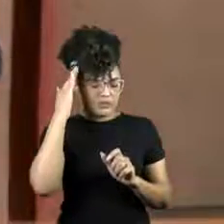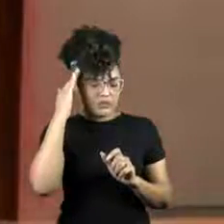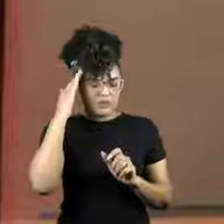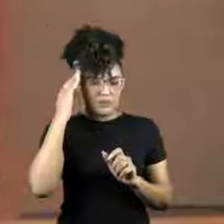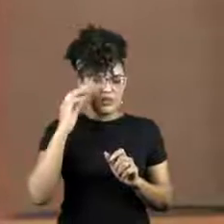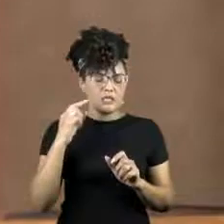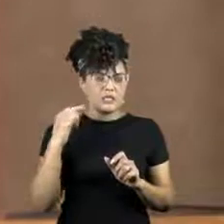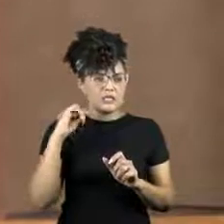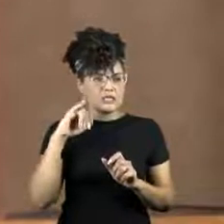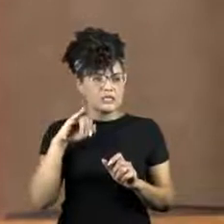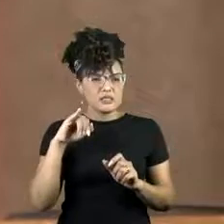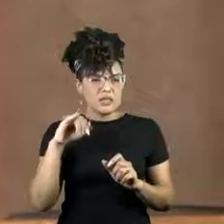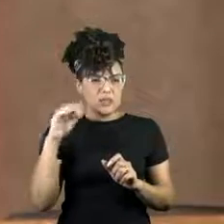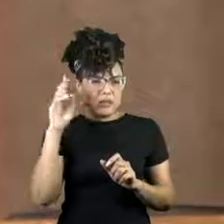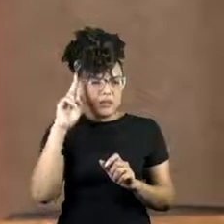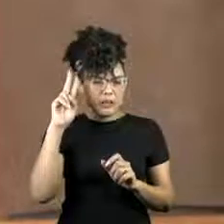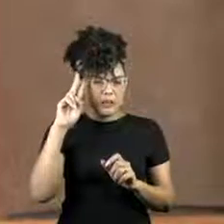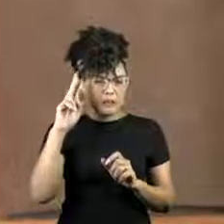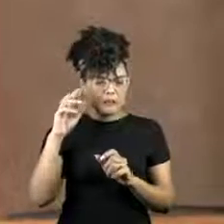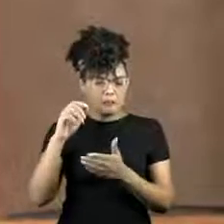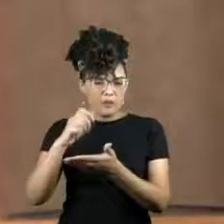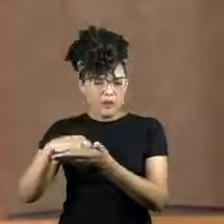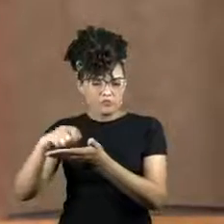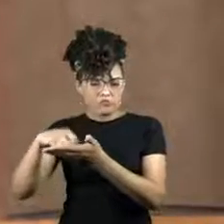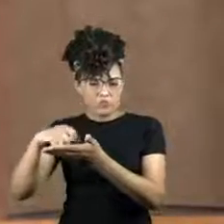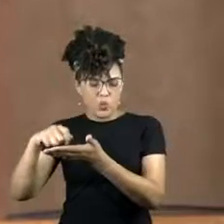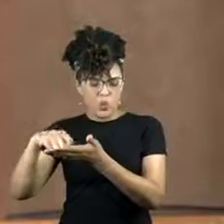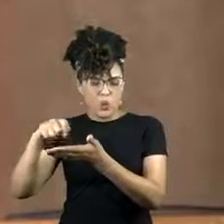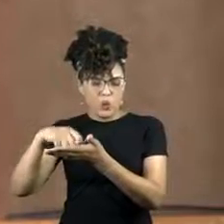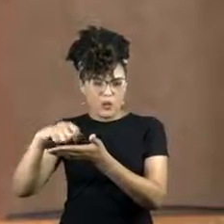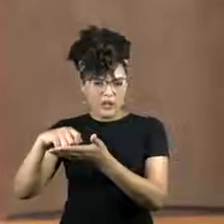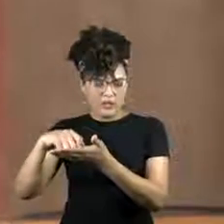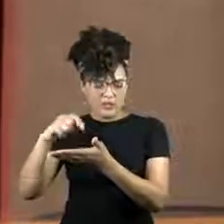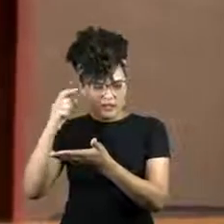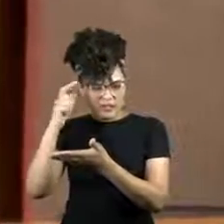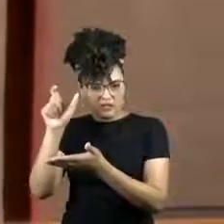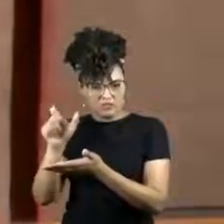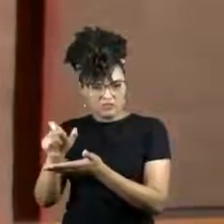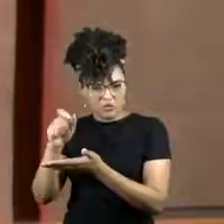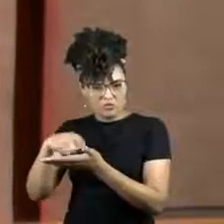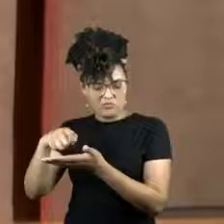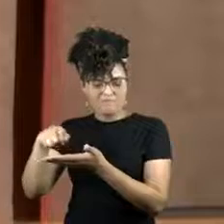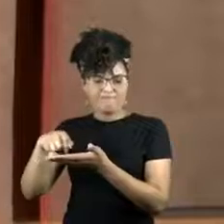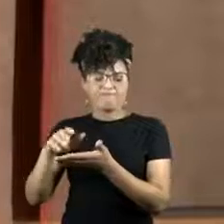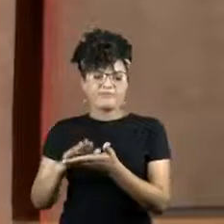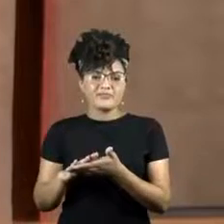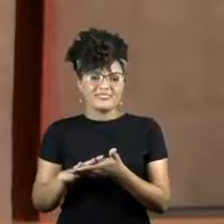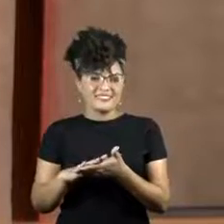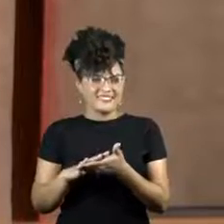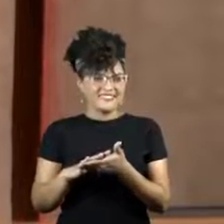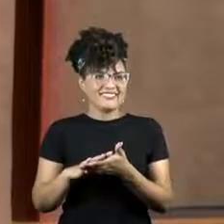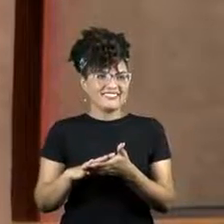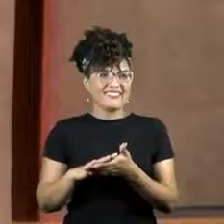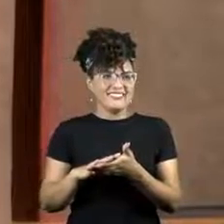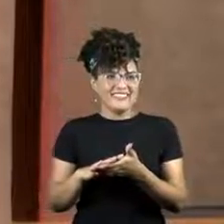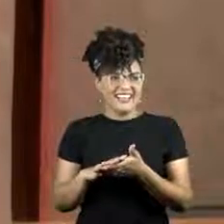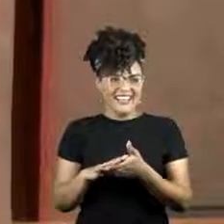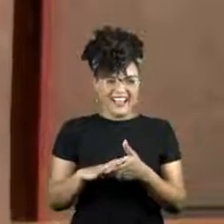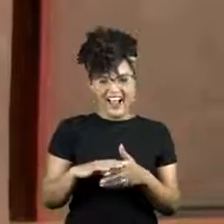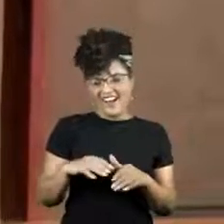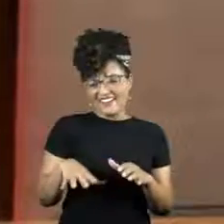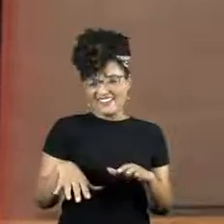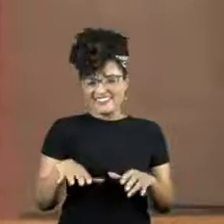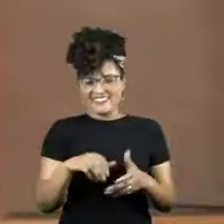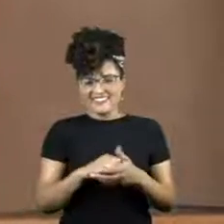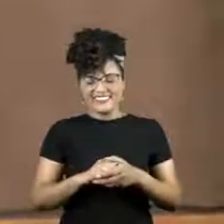cálculo manual, teve uma área seca, né, e uma área molhada, né, uma área saturada. Tá? Então, eu acho que, de certo modo, sim, né? Mas você